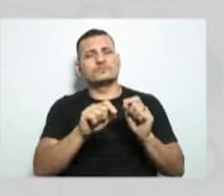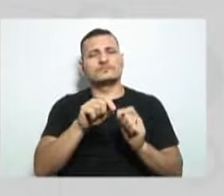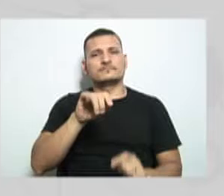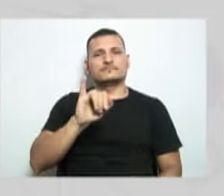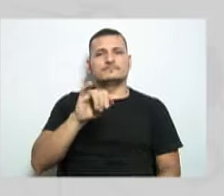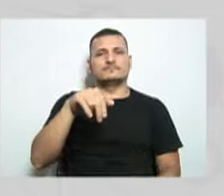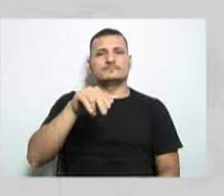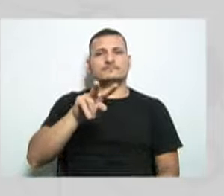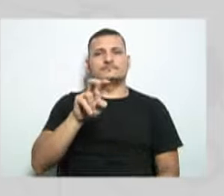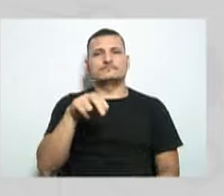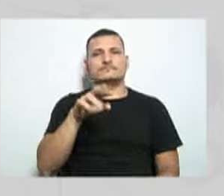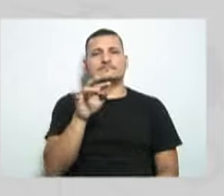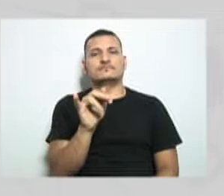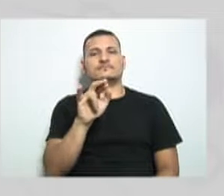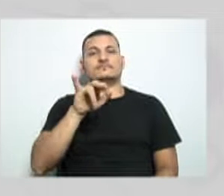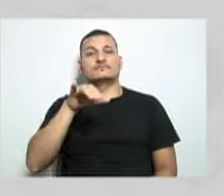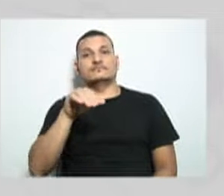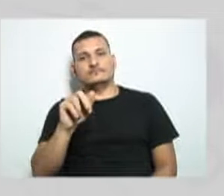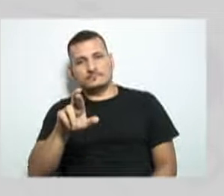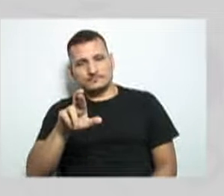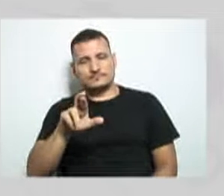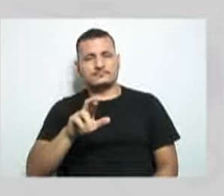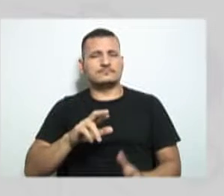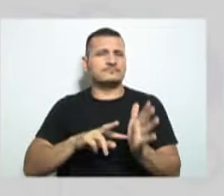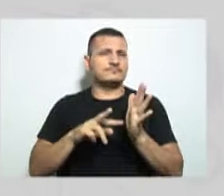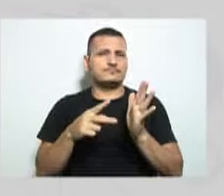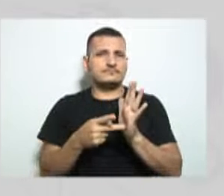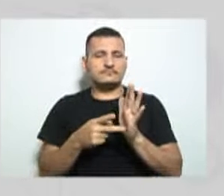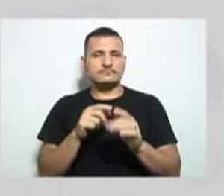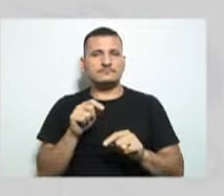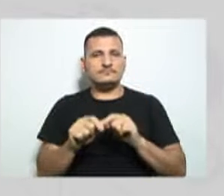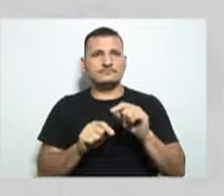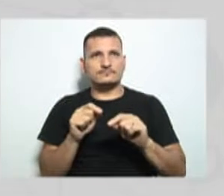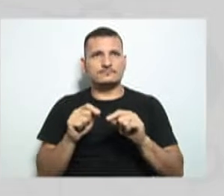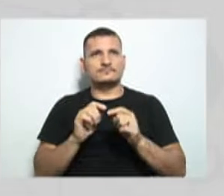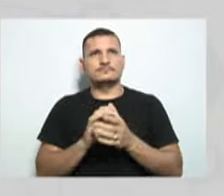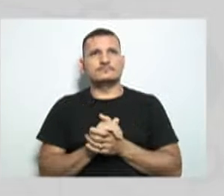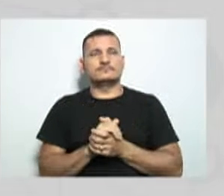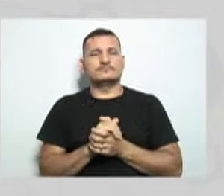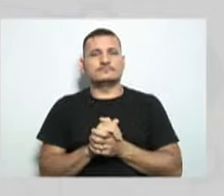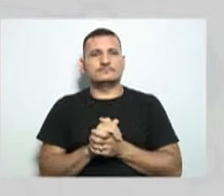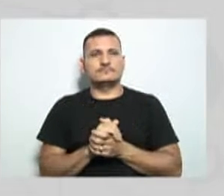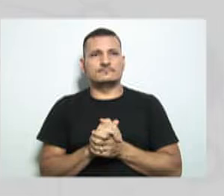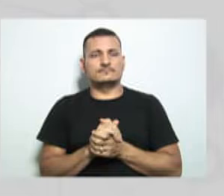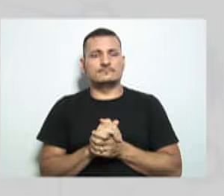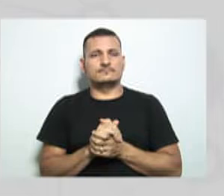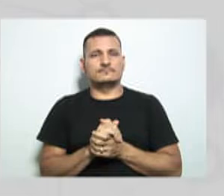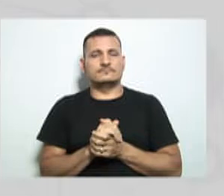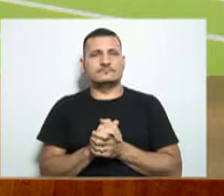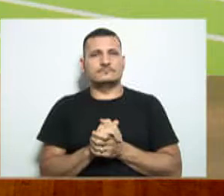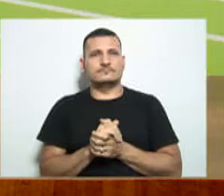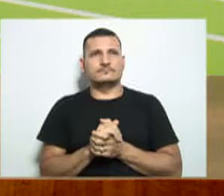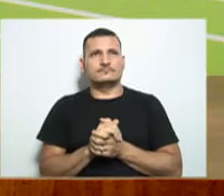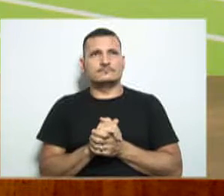Bom, inventariar significa, com base nesse desenho aí, significa, aqui comigo,